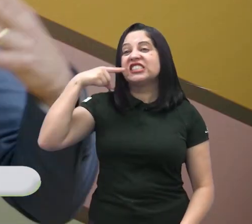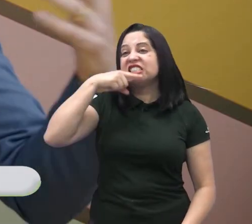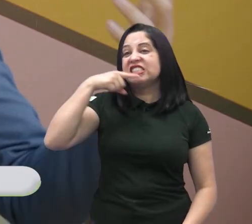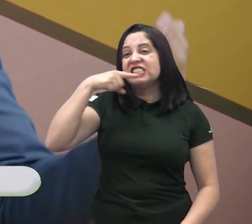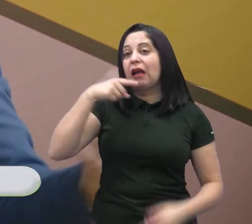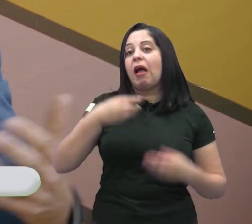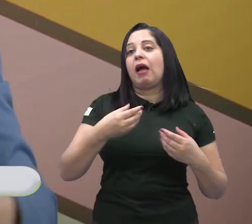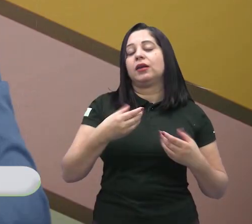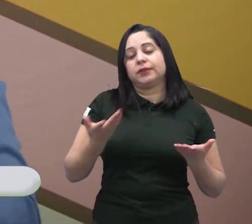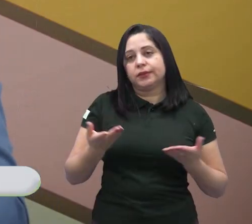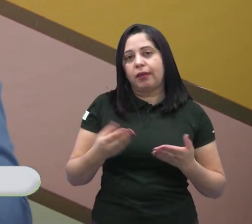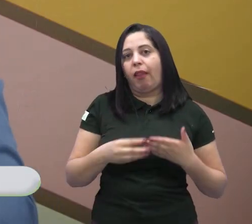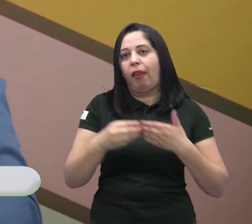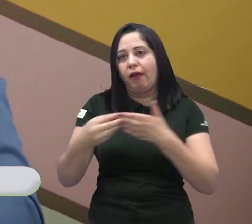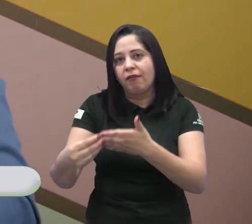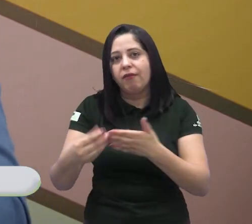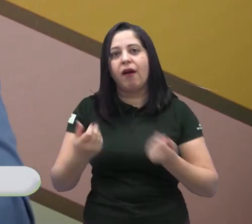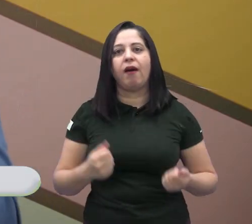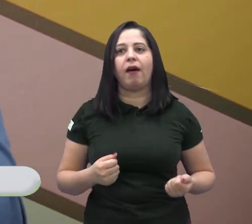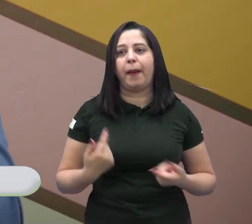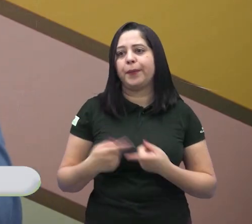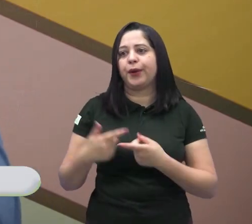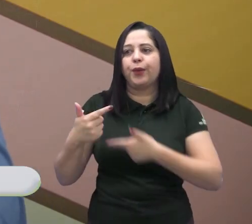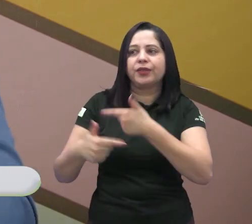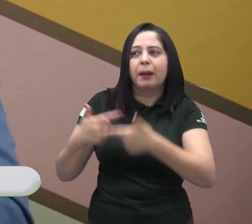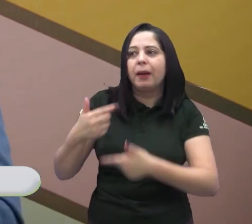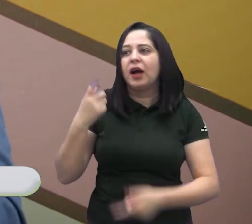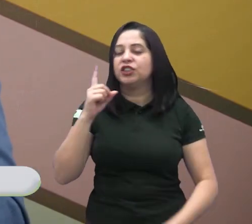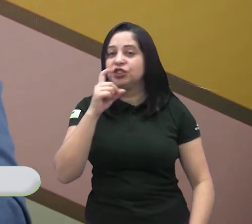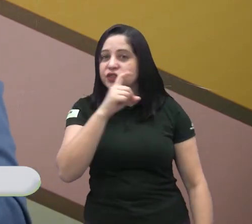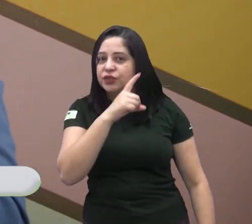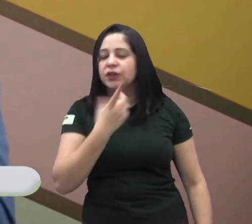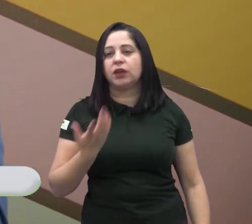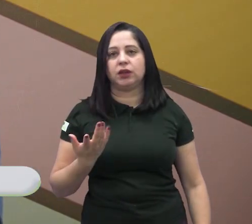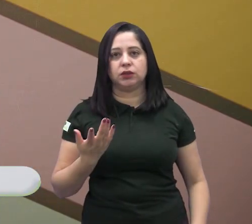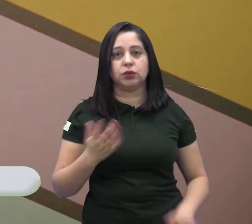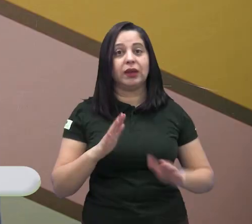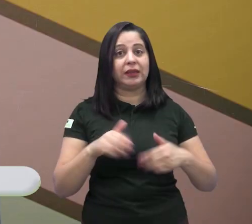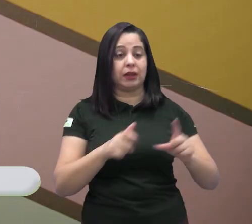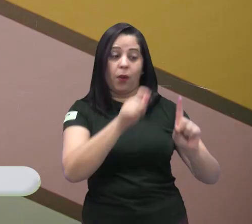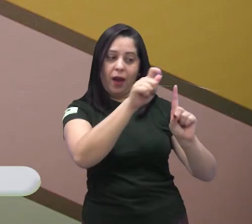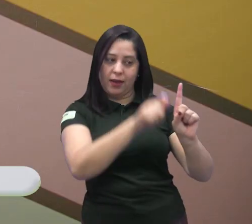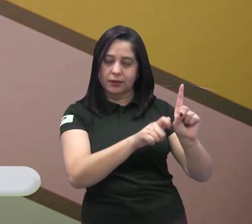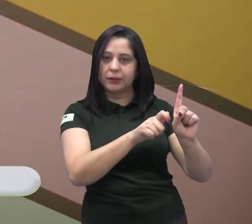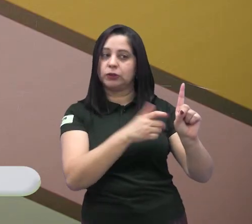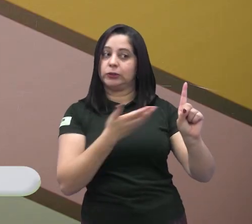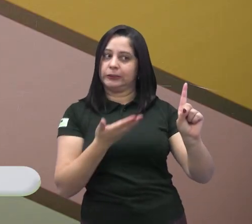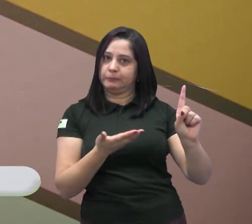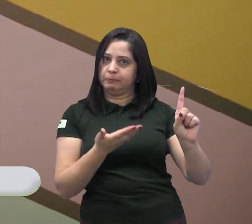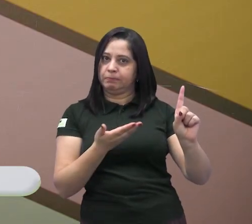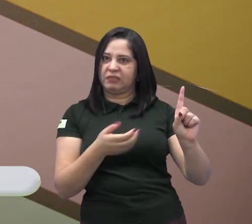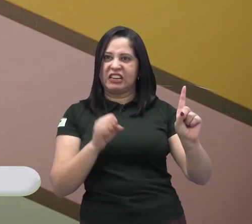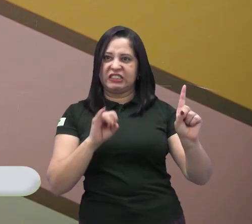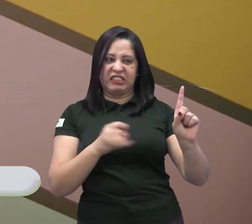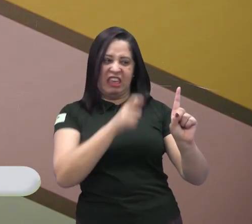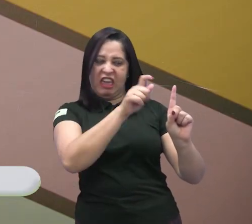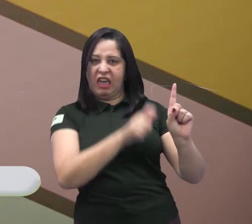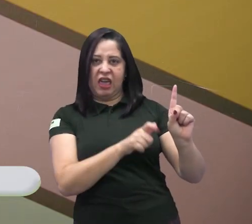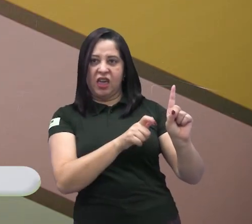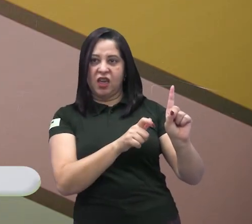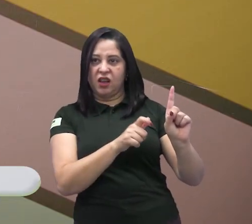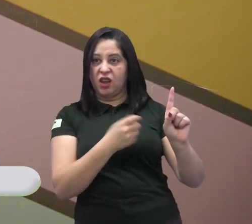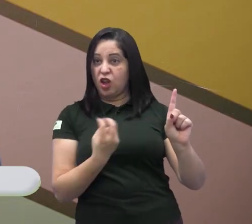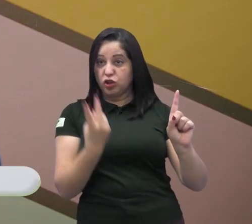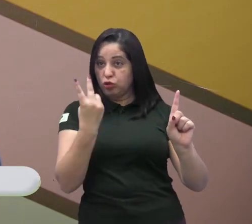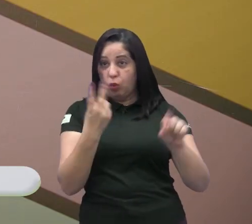estou trabalhando em tal local, não tem como escovar depois que eu como. Então, assim, esses pacientes são mais preocupantes. Se eu deixar